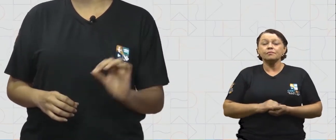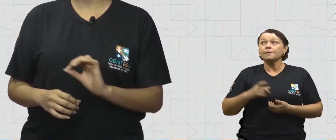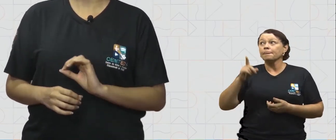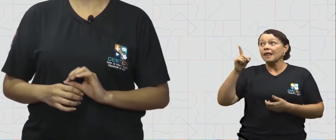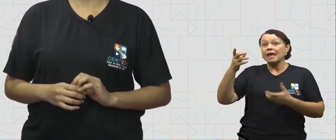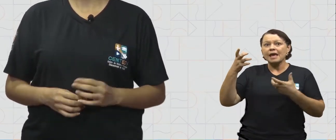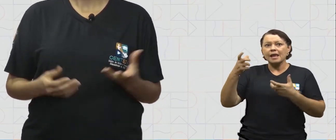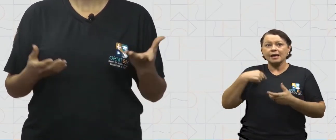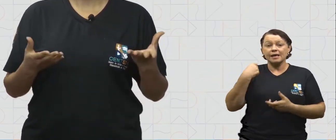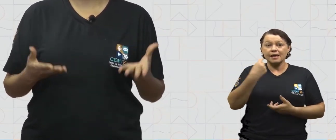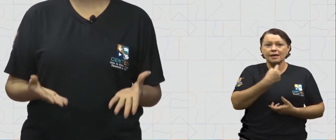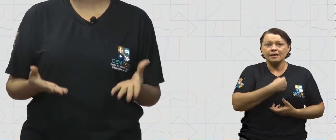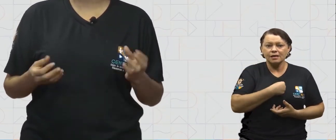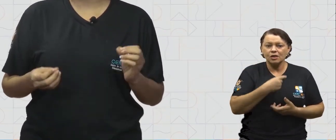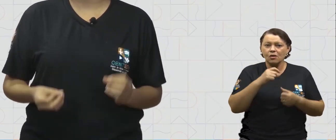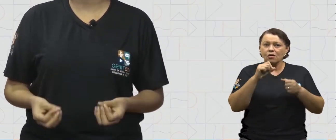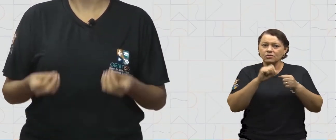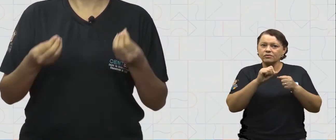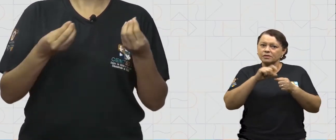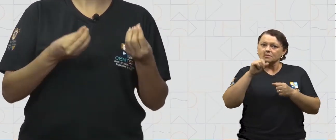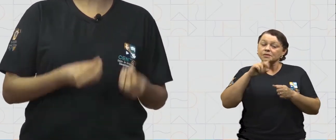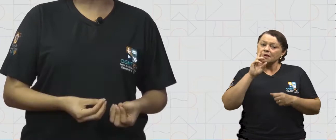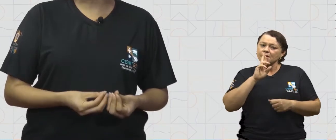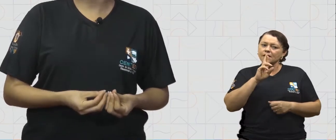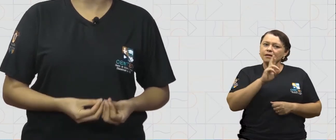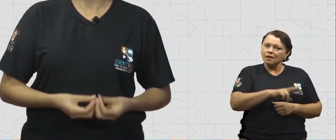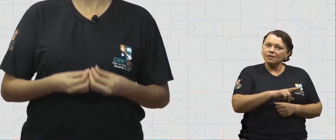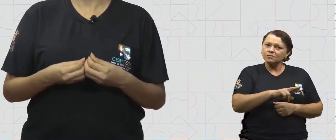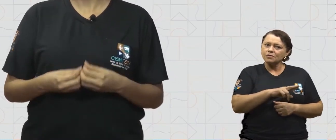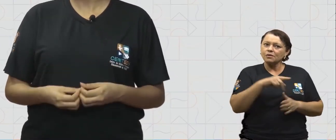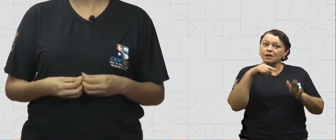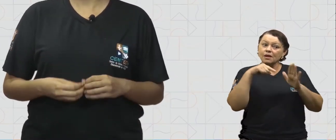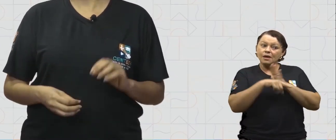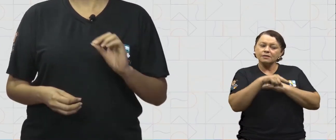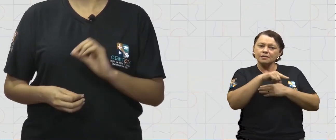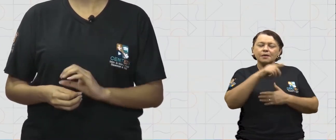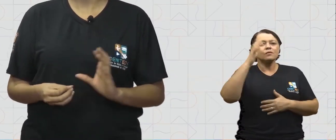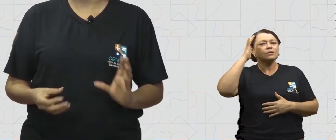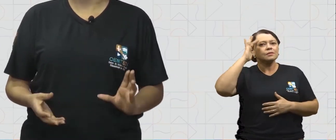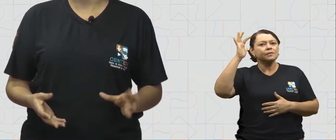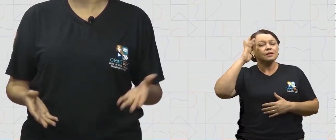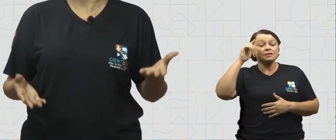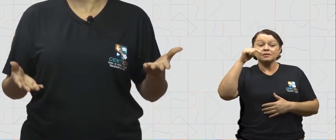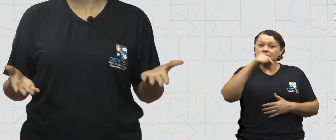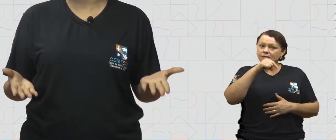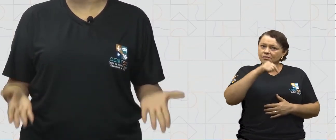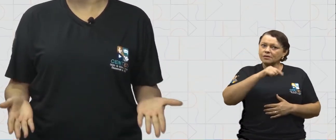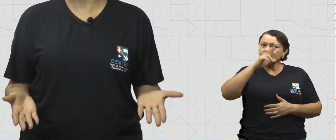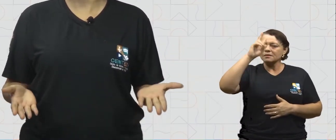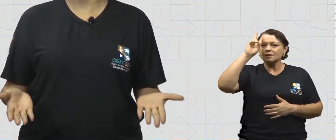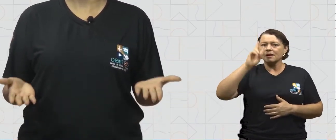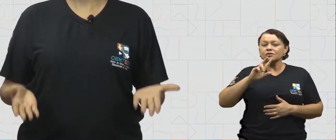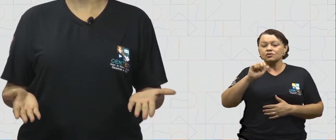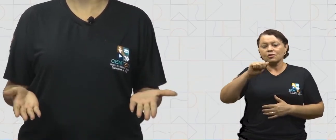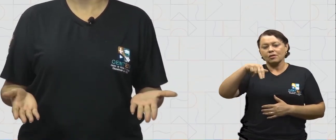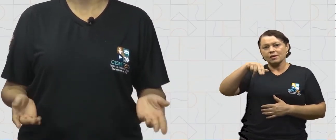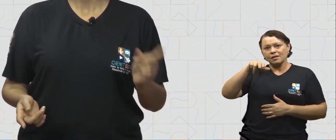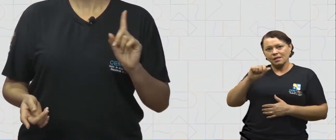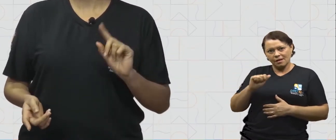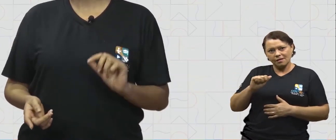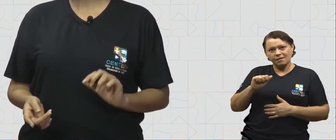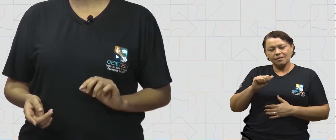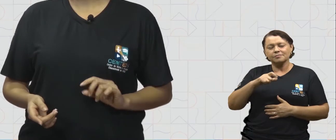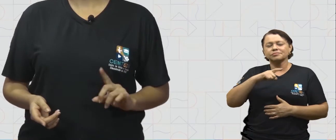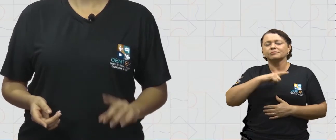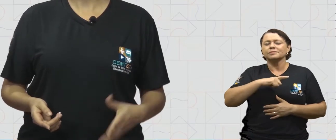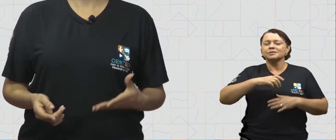façamos, querido aluno, é responder à pergunta, imaginando dessa forma a história da Ana Luísa.